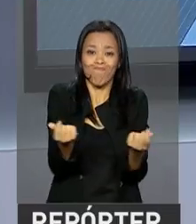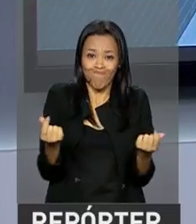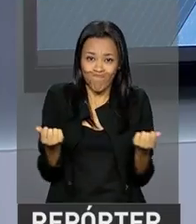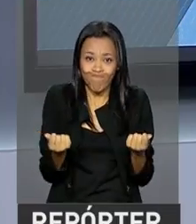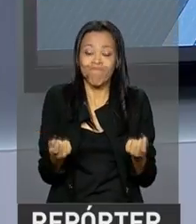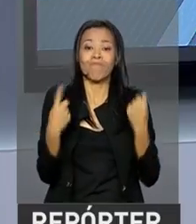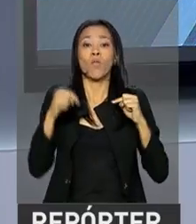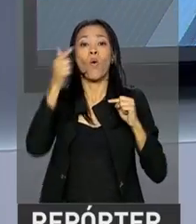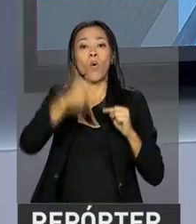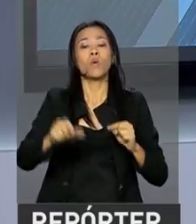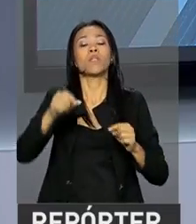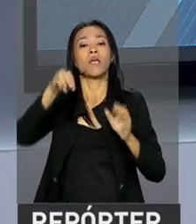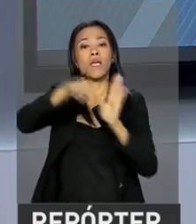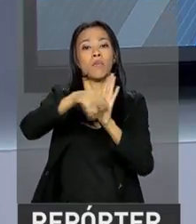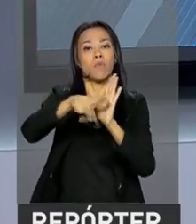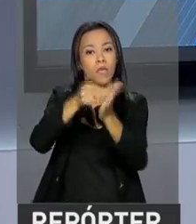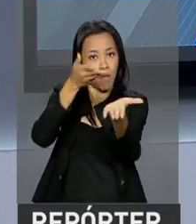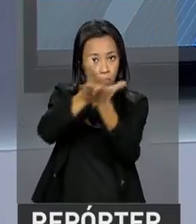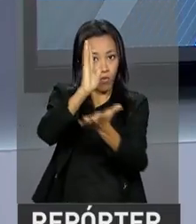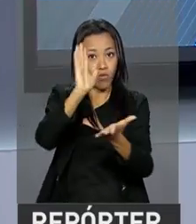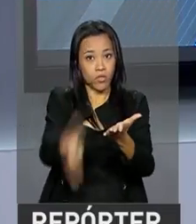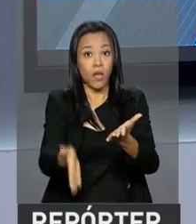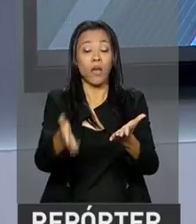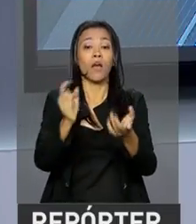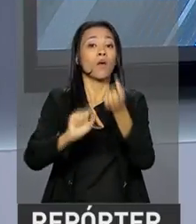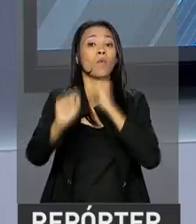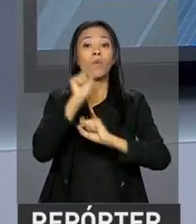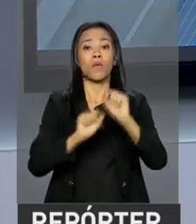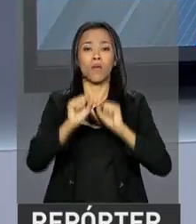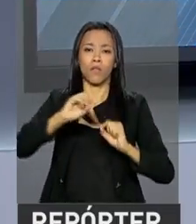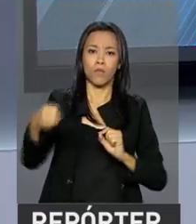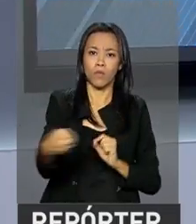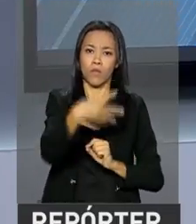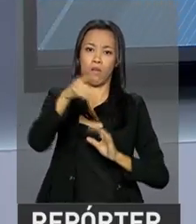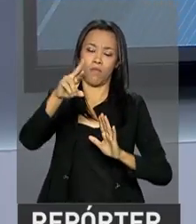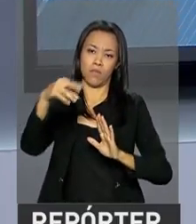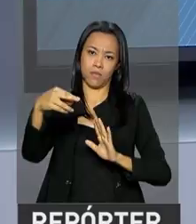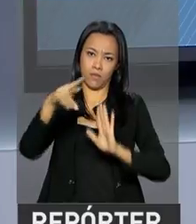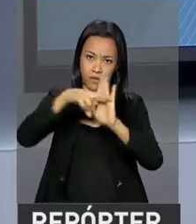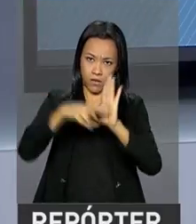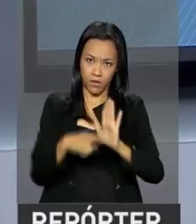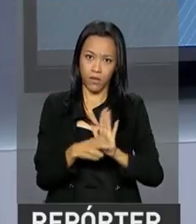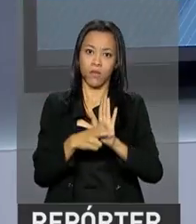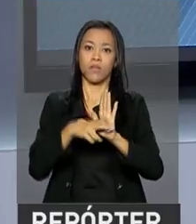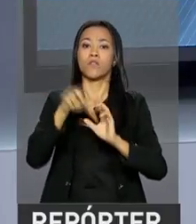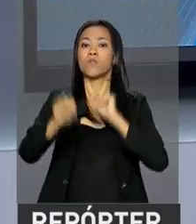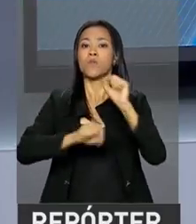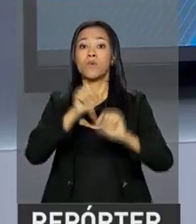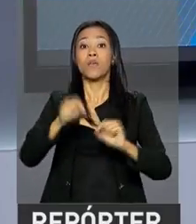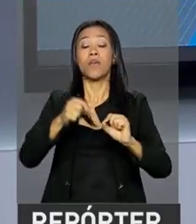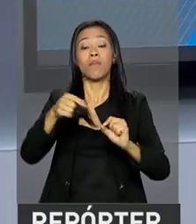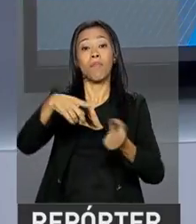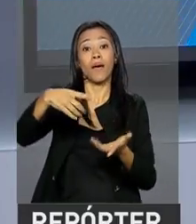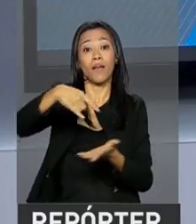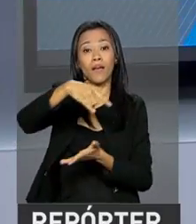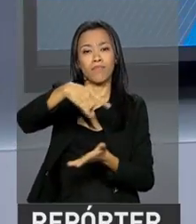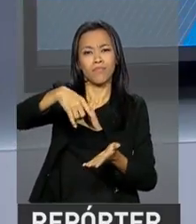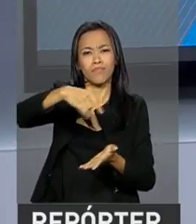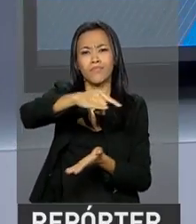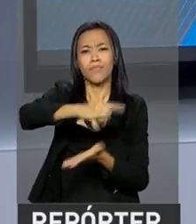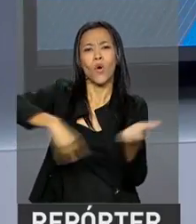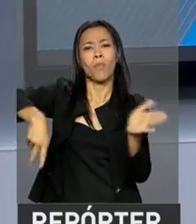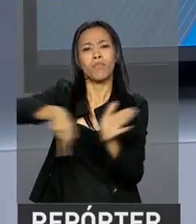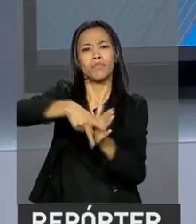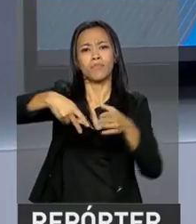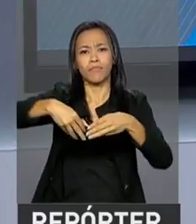provisória aprovada em plenário é que define novas regras para a regularização de terras da união ocupadas na